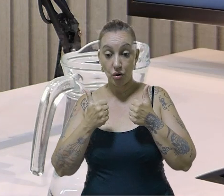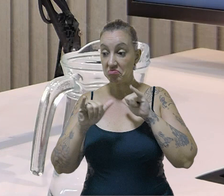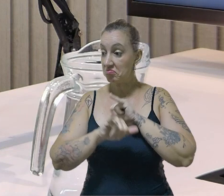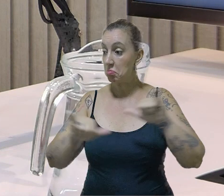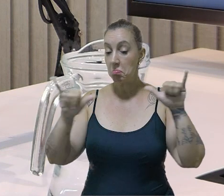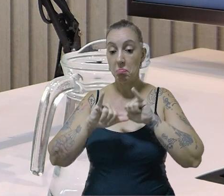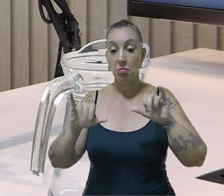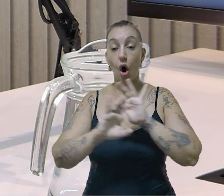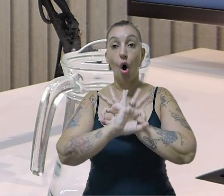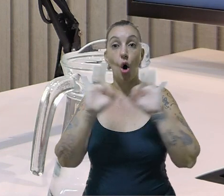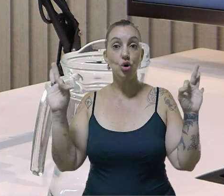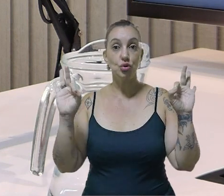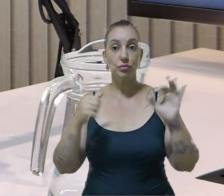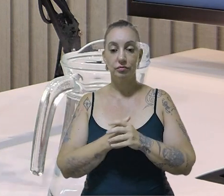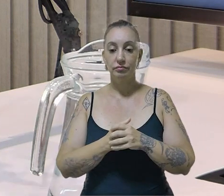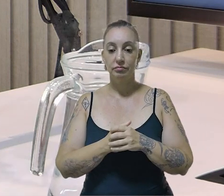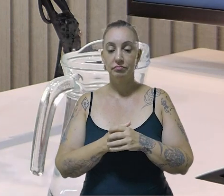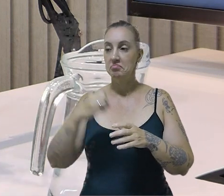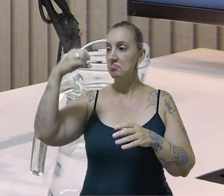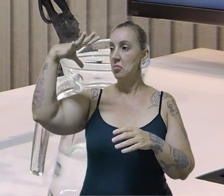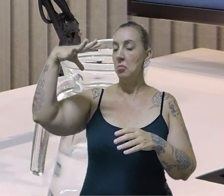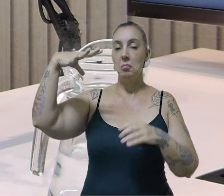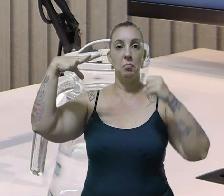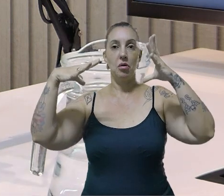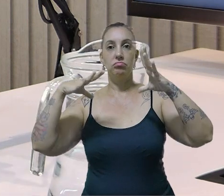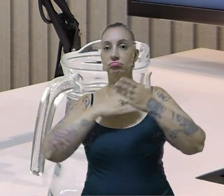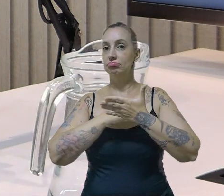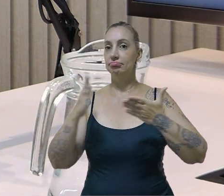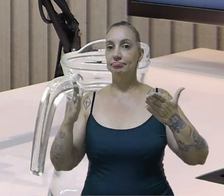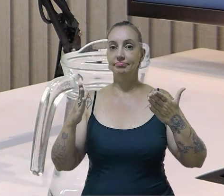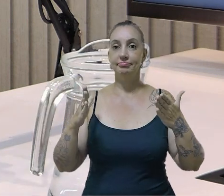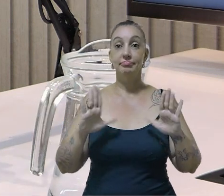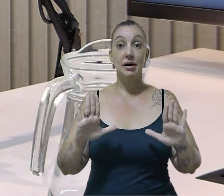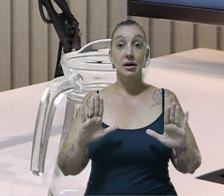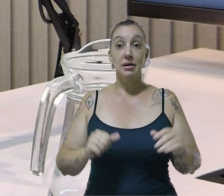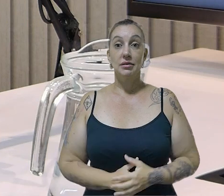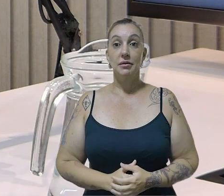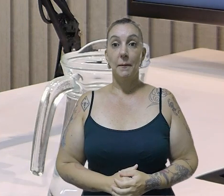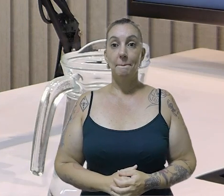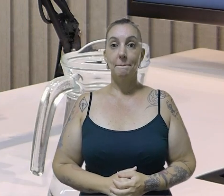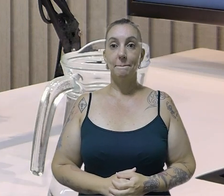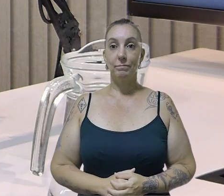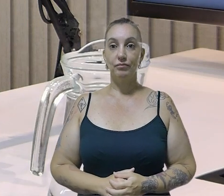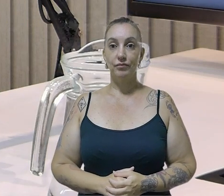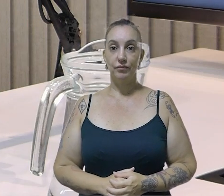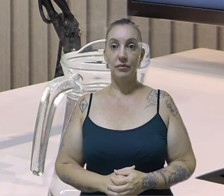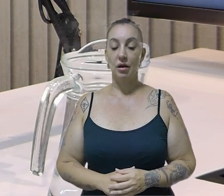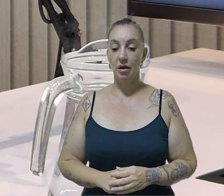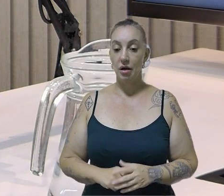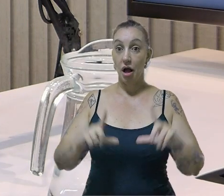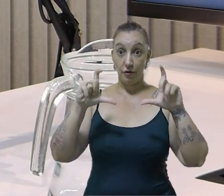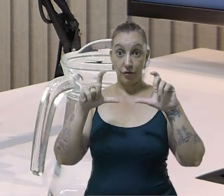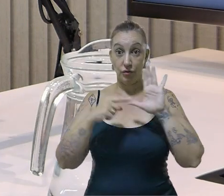galera tá ótimo e aí você bota a luz aí e f mas a coisa do da foto sabe que tem